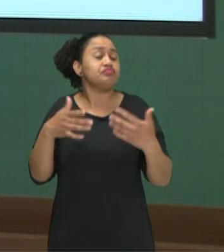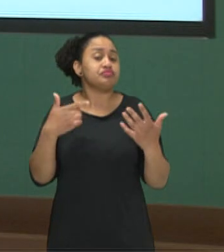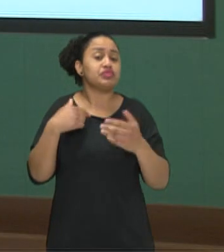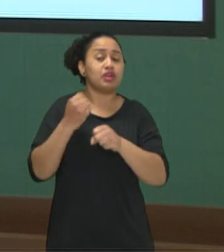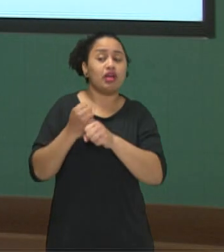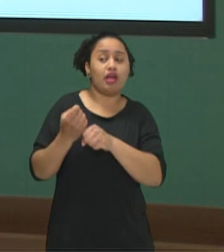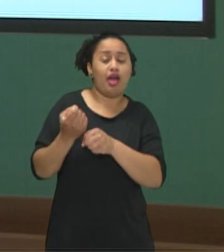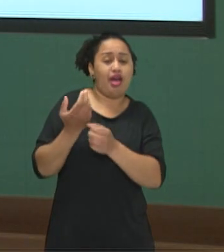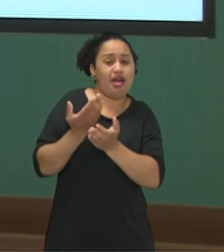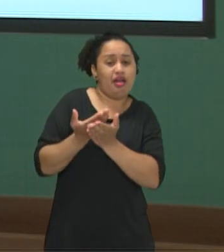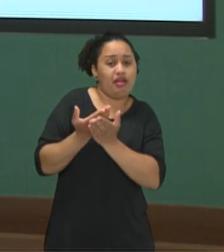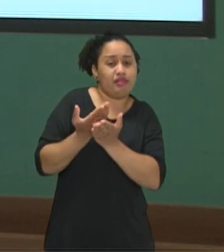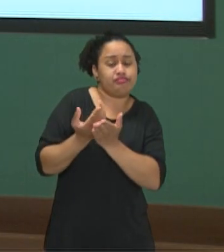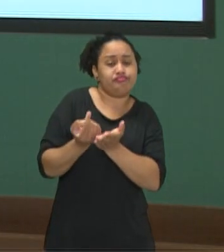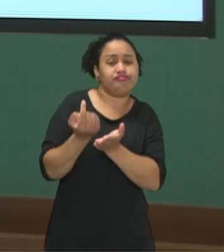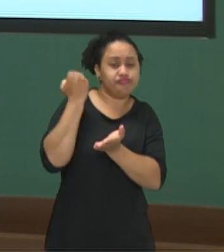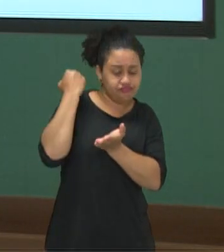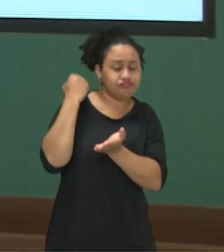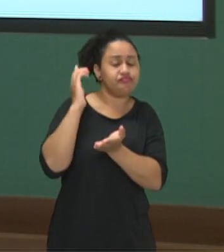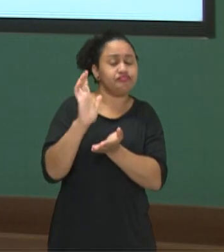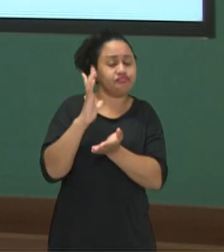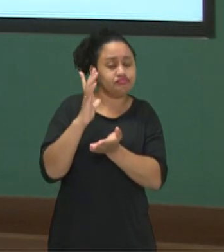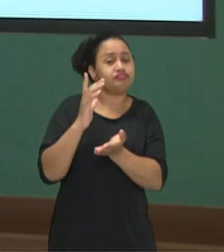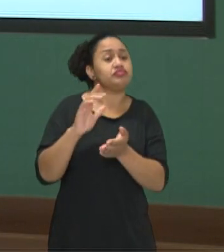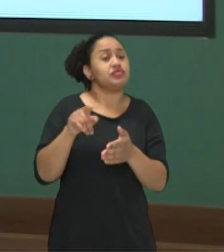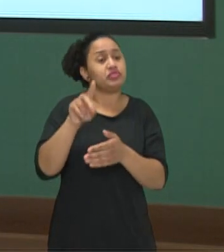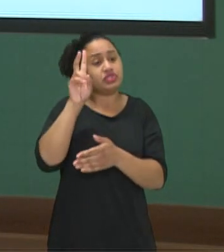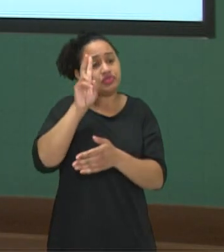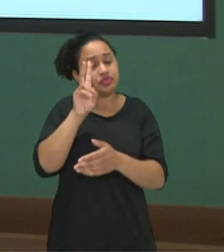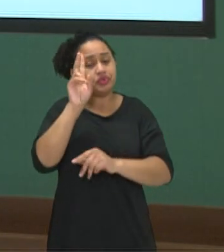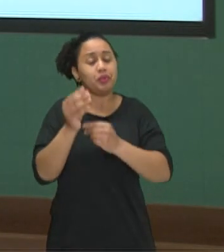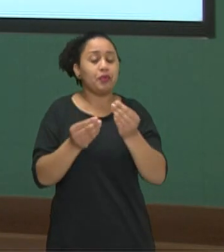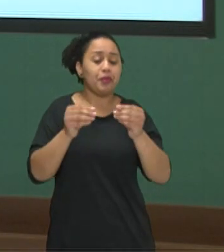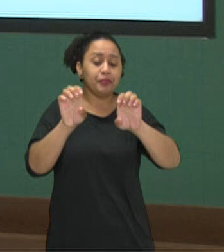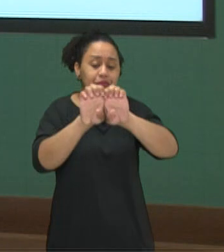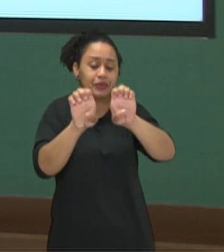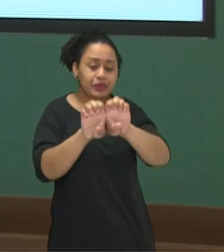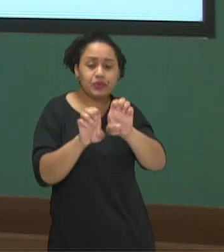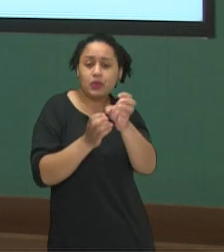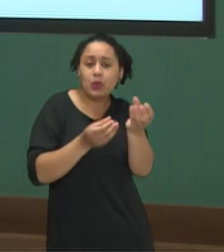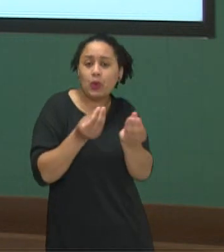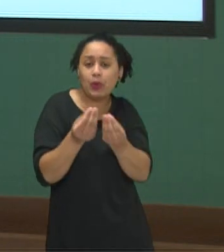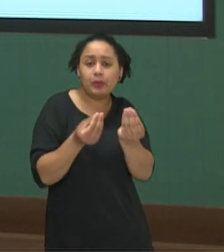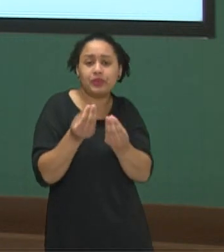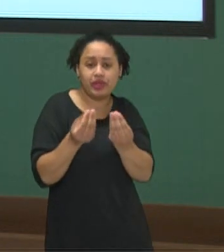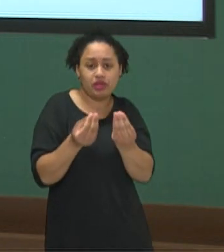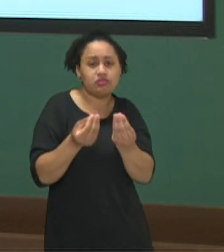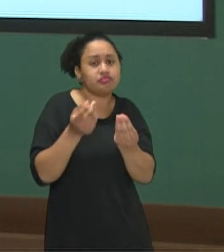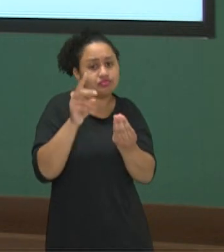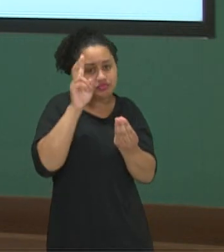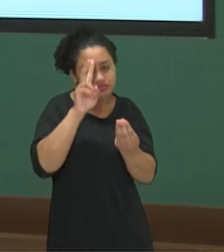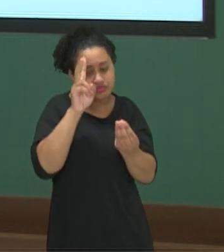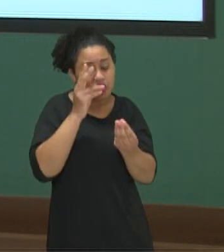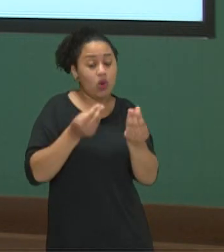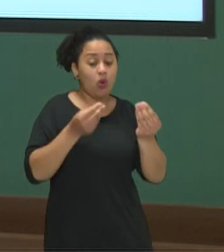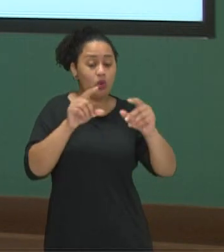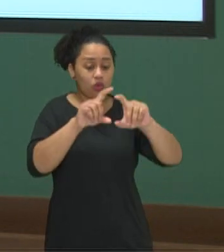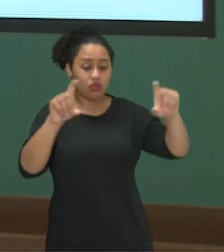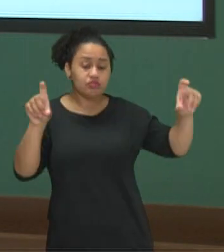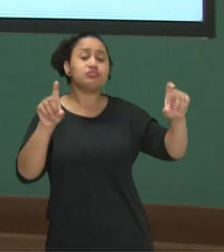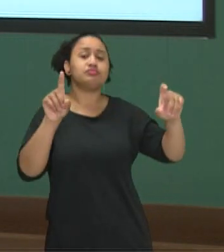anos anteriores, né? Então, lembra qual é a estrutura de uma equação? Como eu vou equacionar um